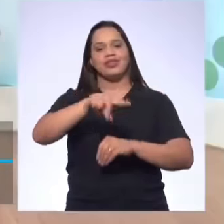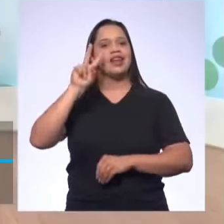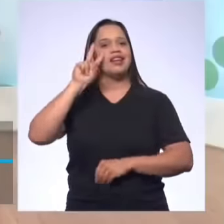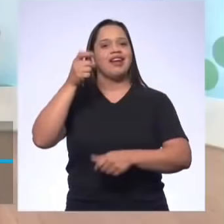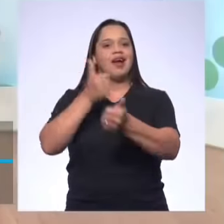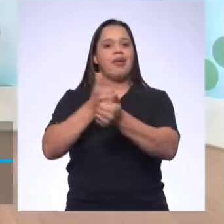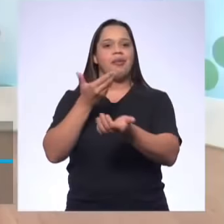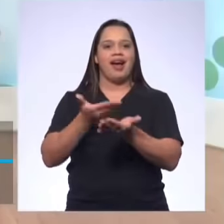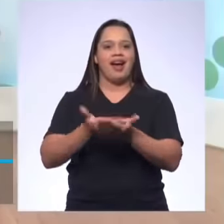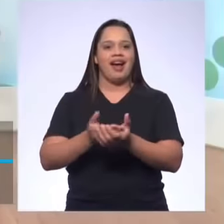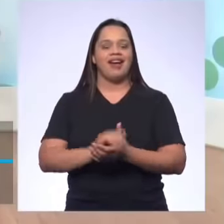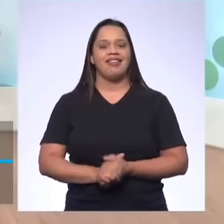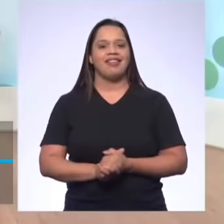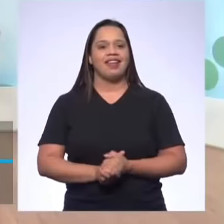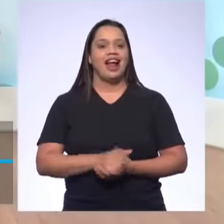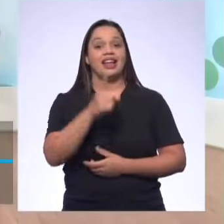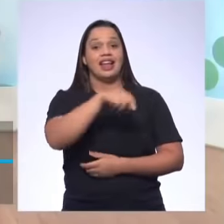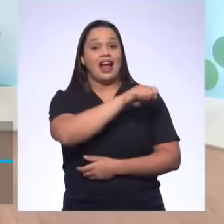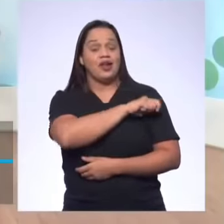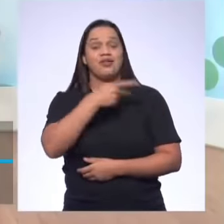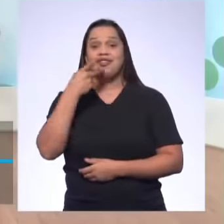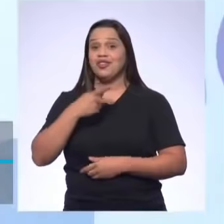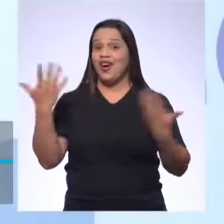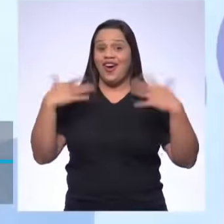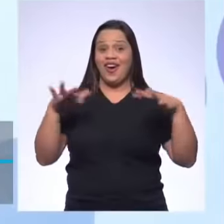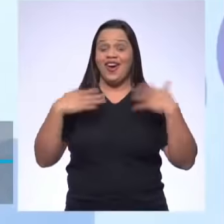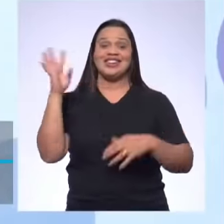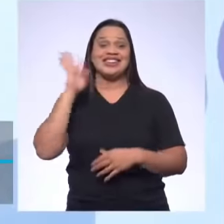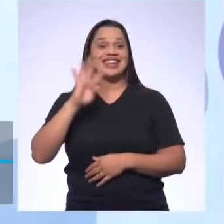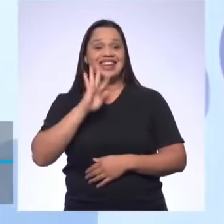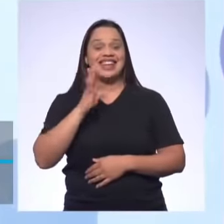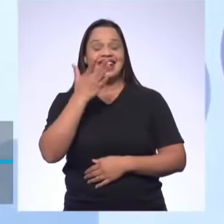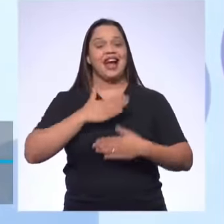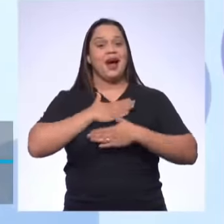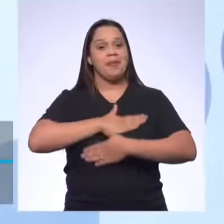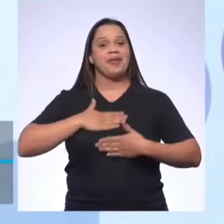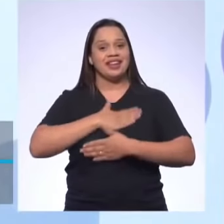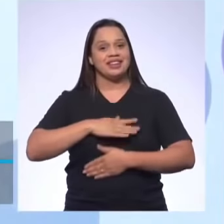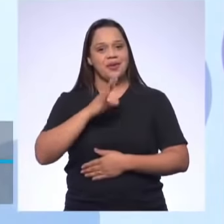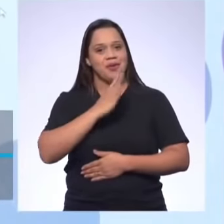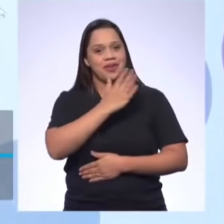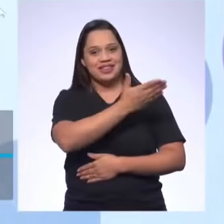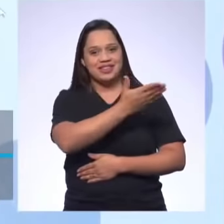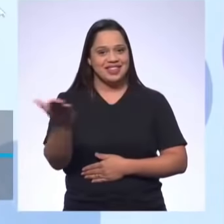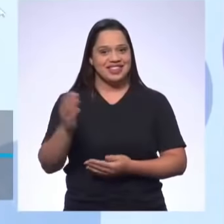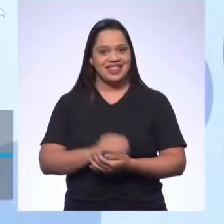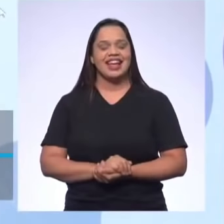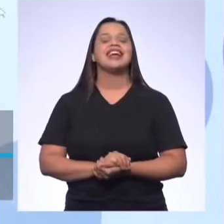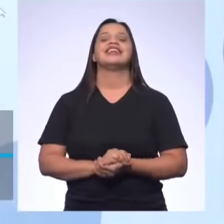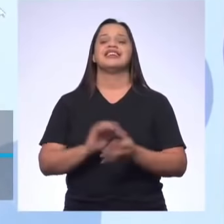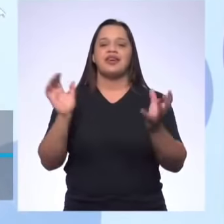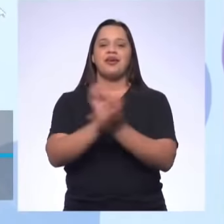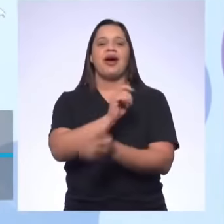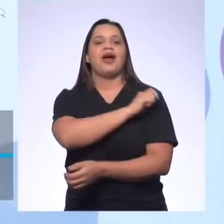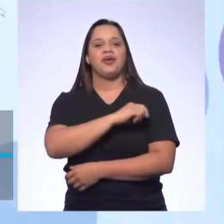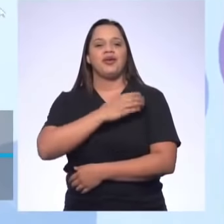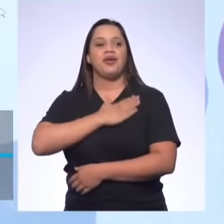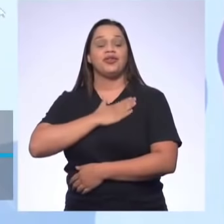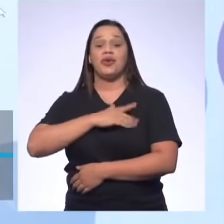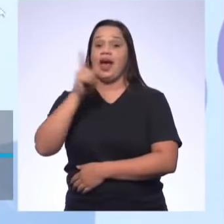Eles estão aqui, mano, que legal. O Miguel tá falando. Prazer, a Marcela, prazer conhecer vocês. E é isso aí, o pessoal tá gostando, sim. Essa é a